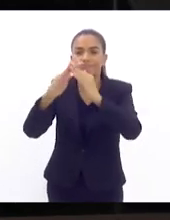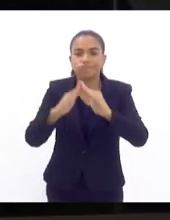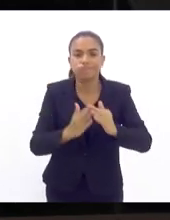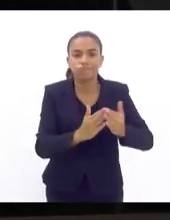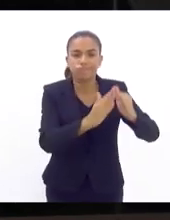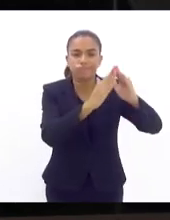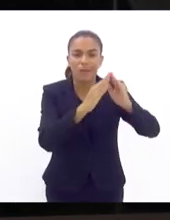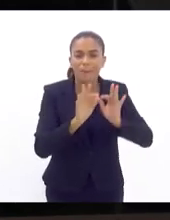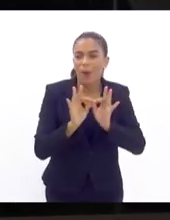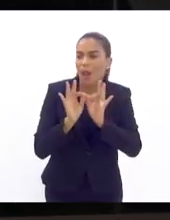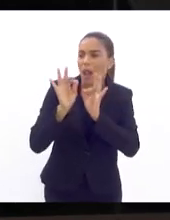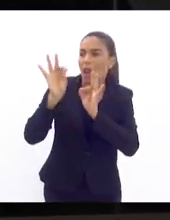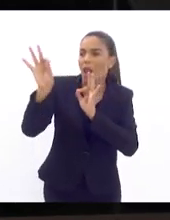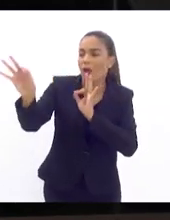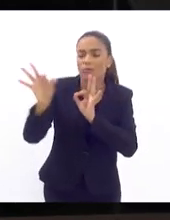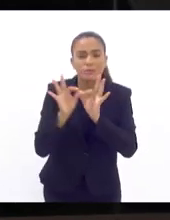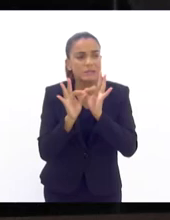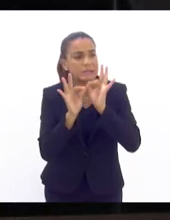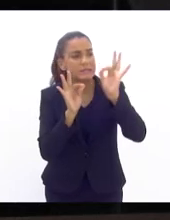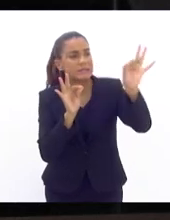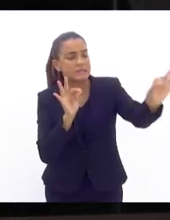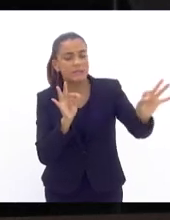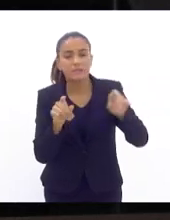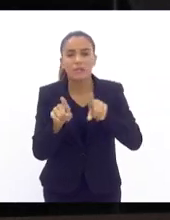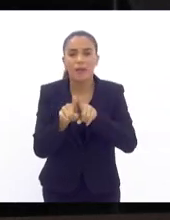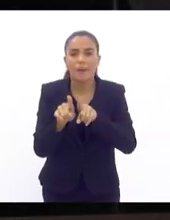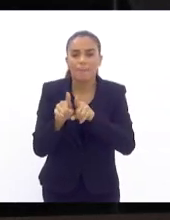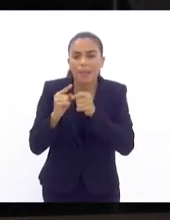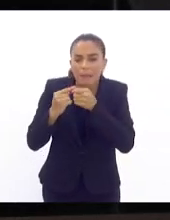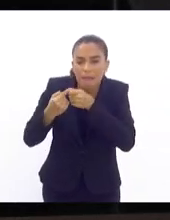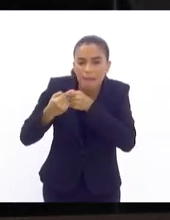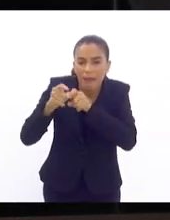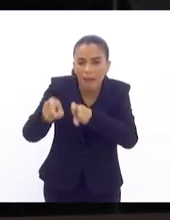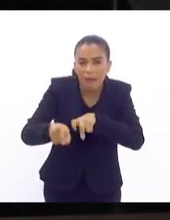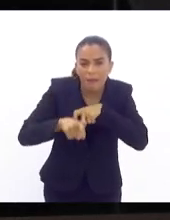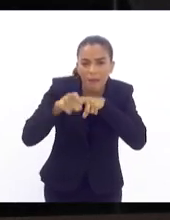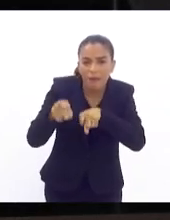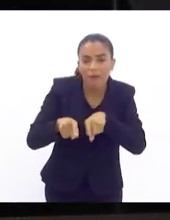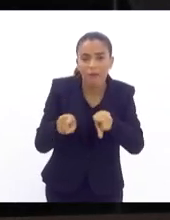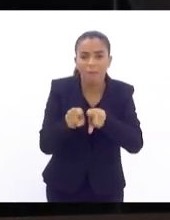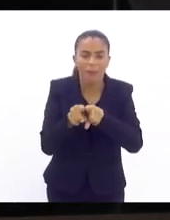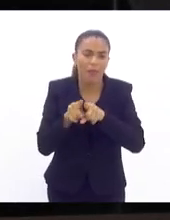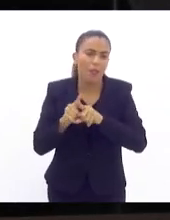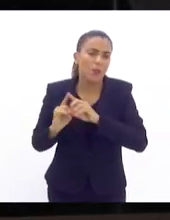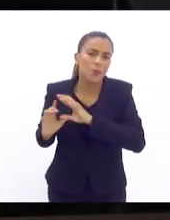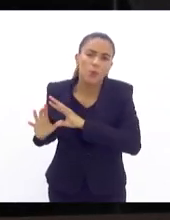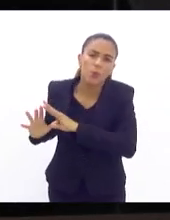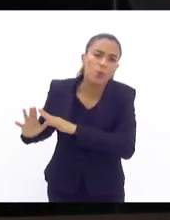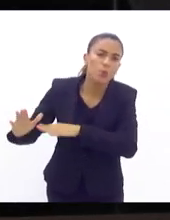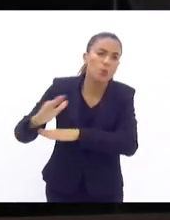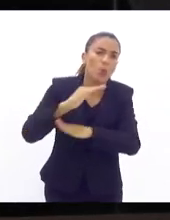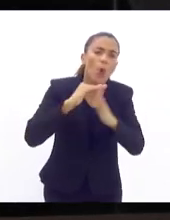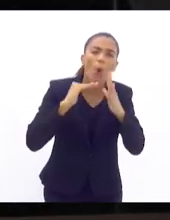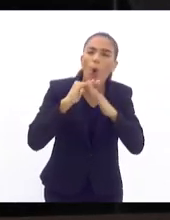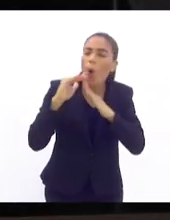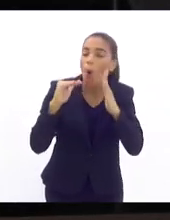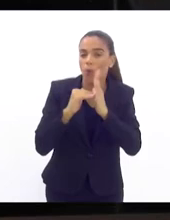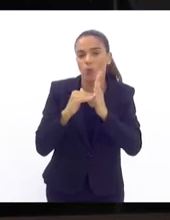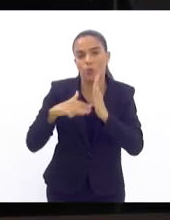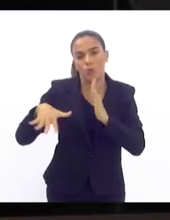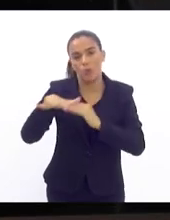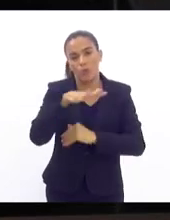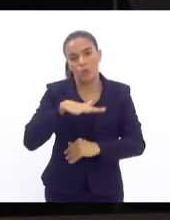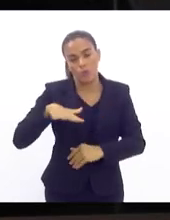nas periferias, no interior, em todos os territórios, todo o território